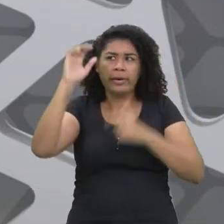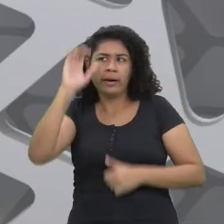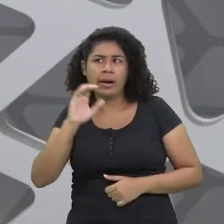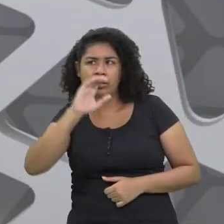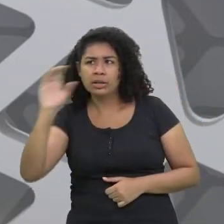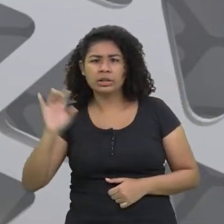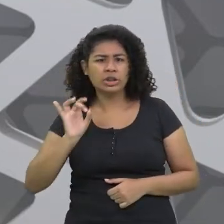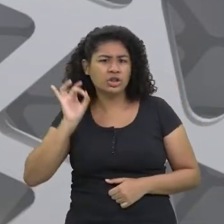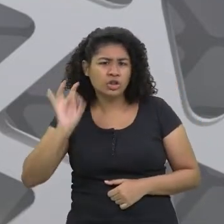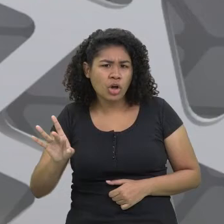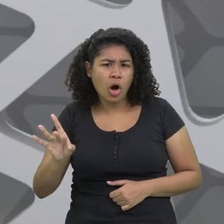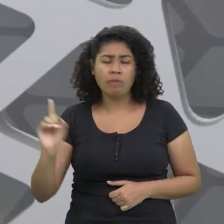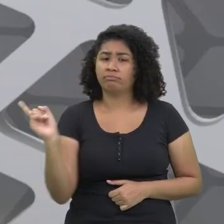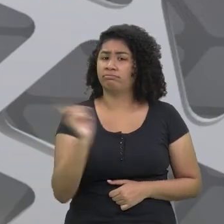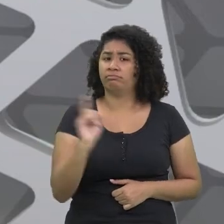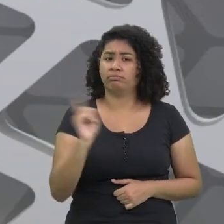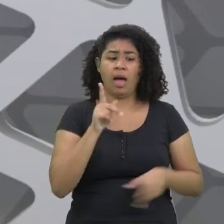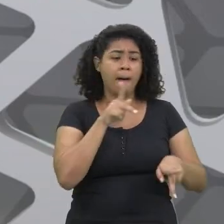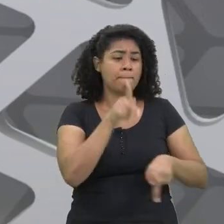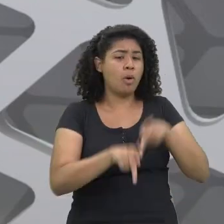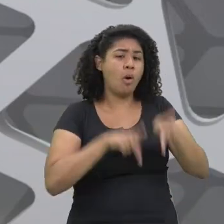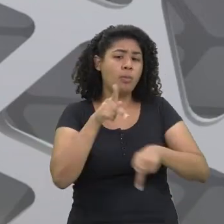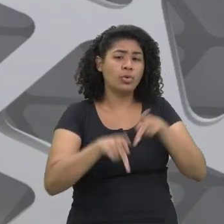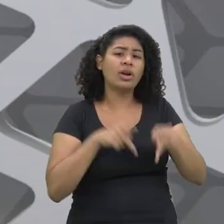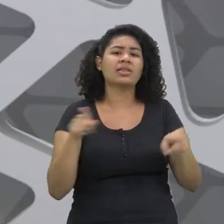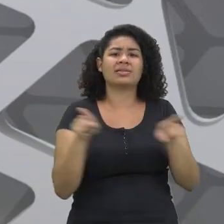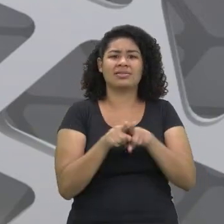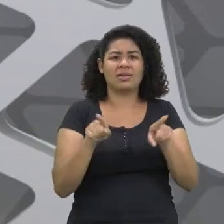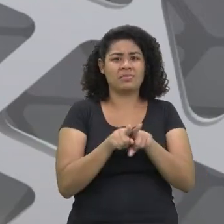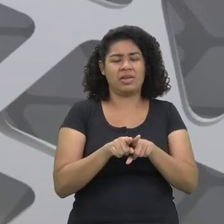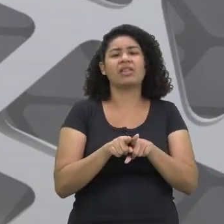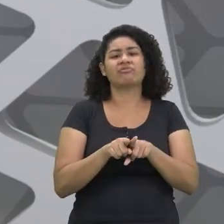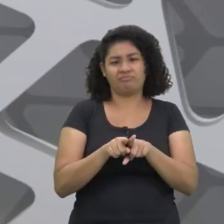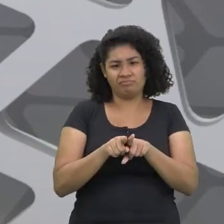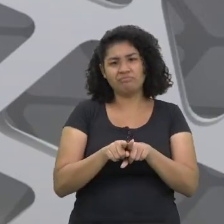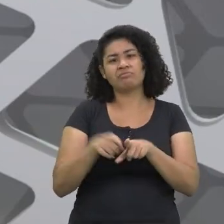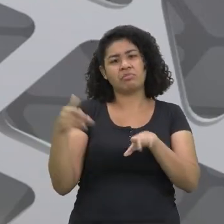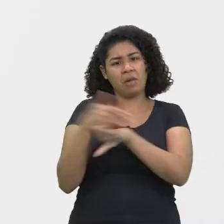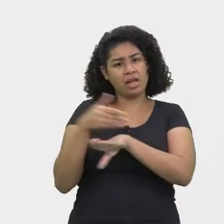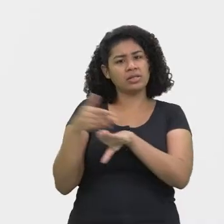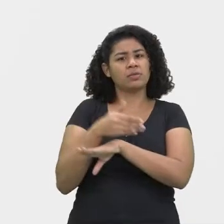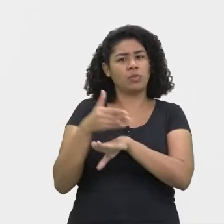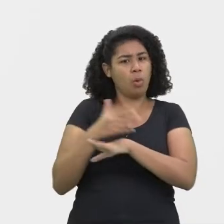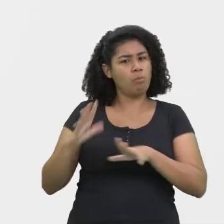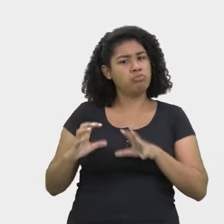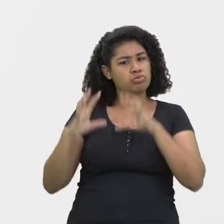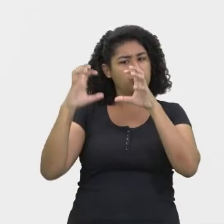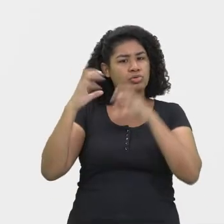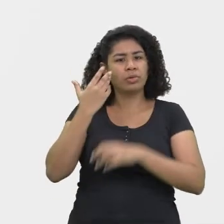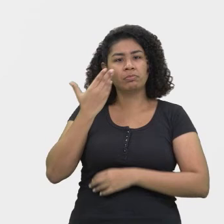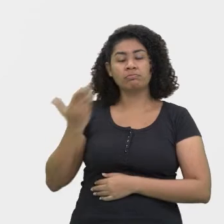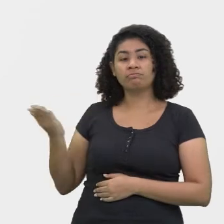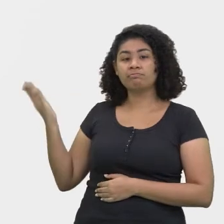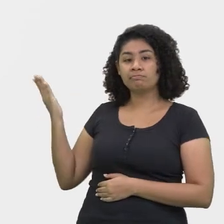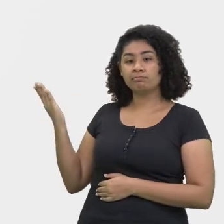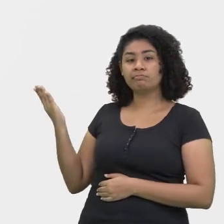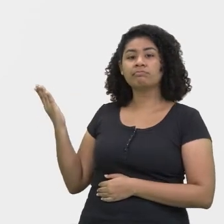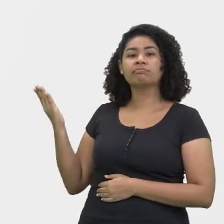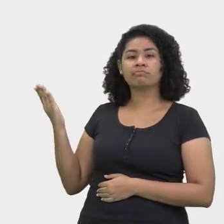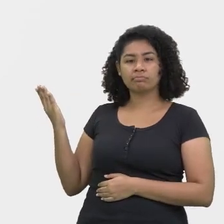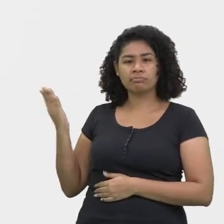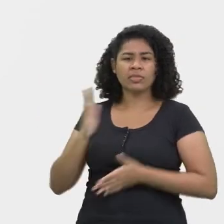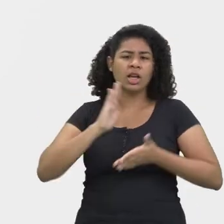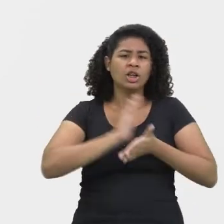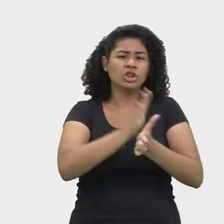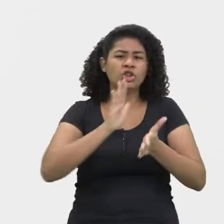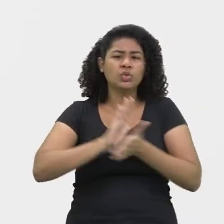próprias populações desses países estarão atreladas a essas brigas. Como, por exemplo, vamos ver aí, tá? O massacre de São